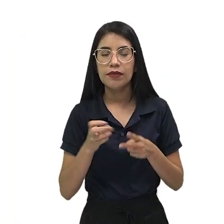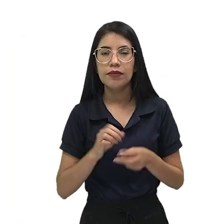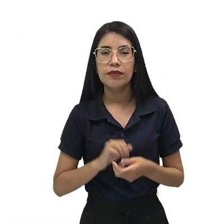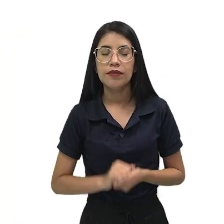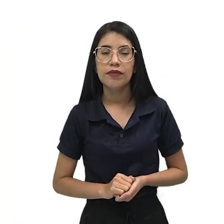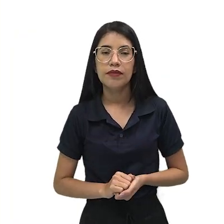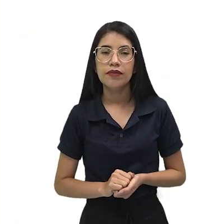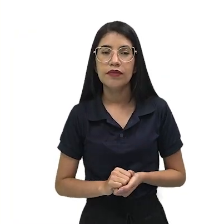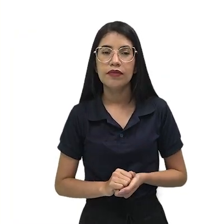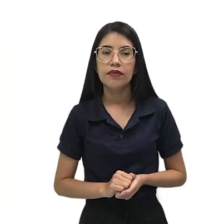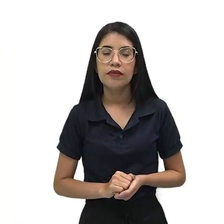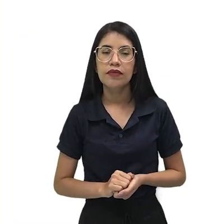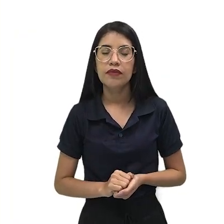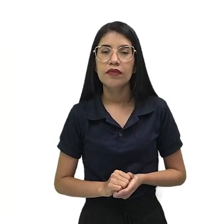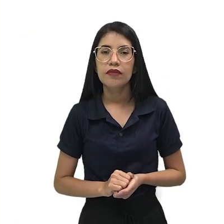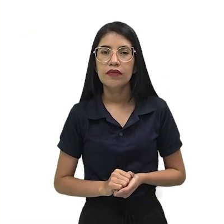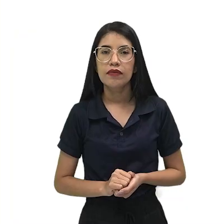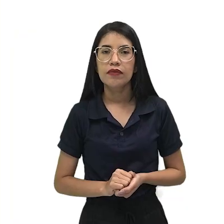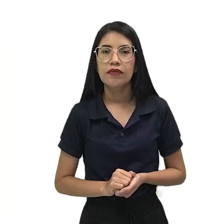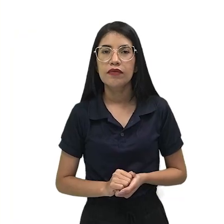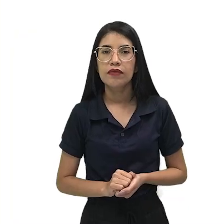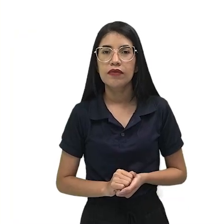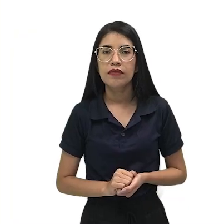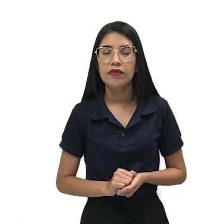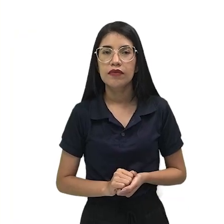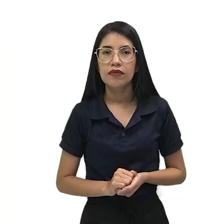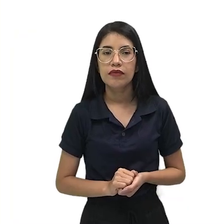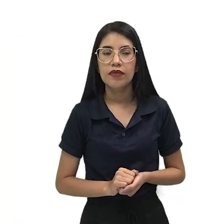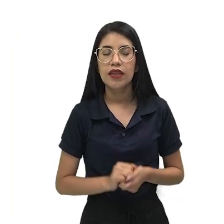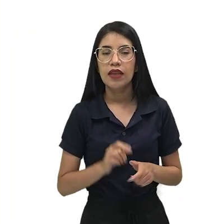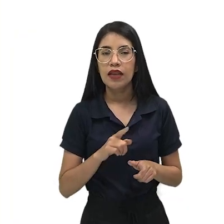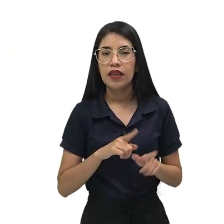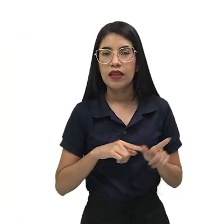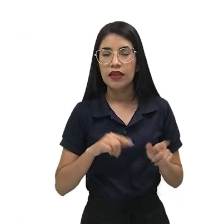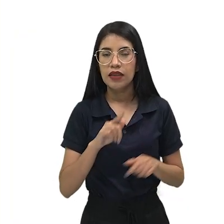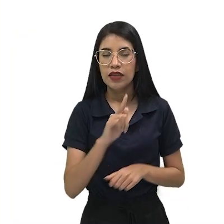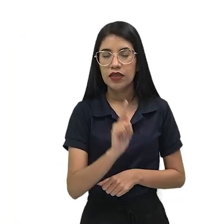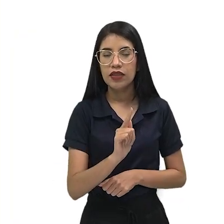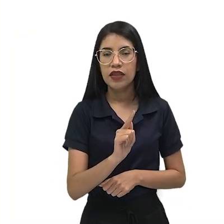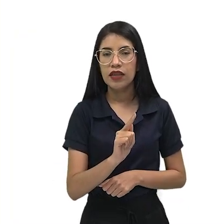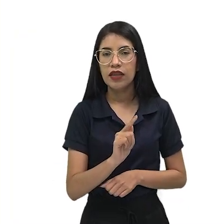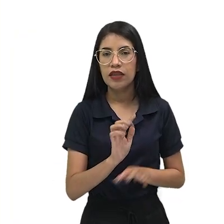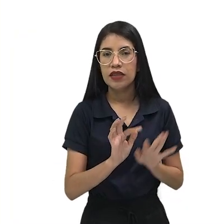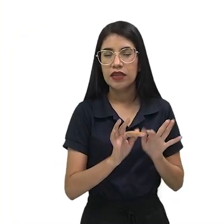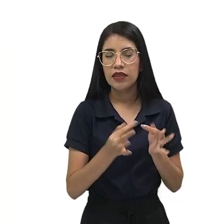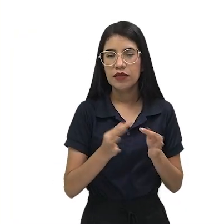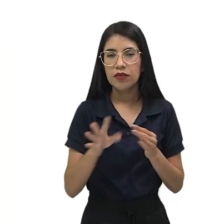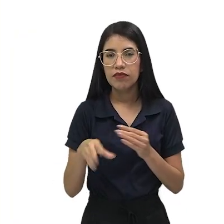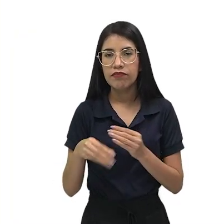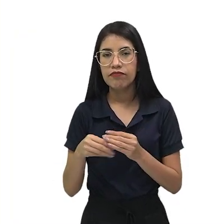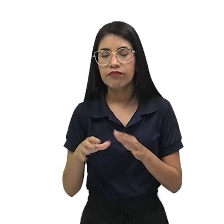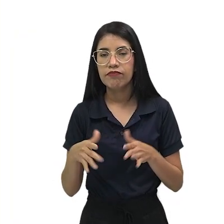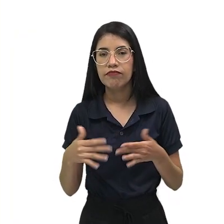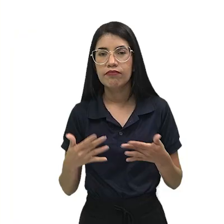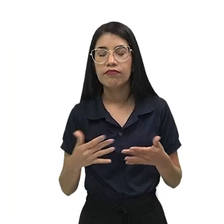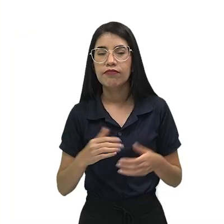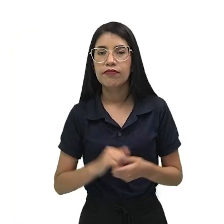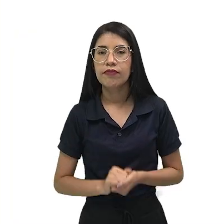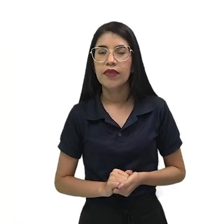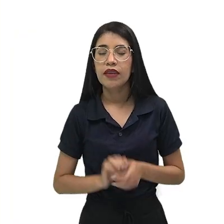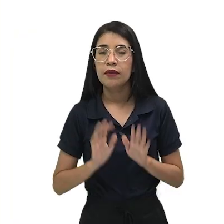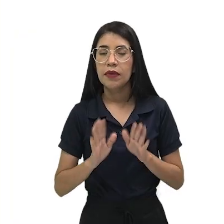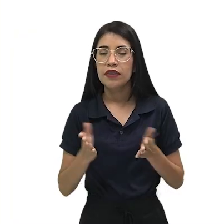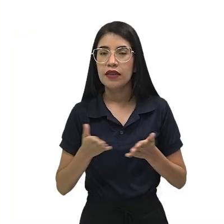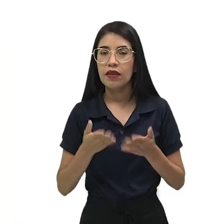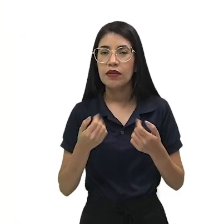estamos diante de uma dízima periódica na letra G, de uma dízima periódica simples ou composta. Só que agora